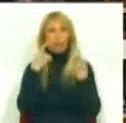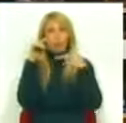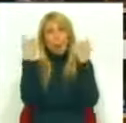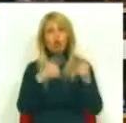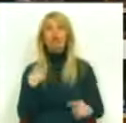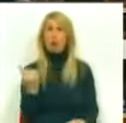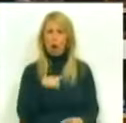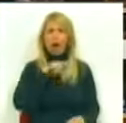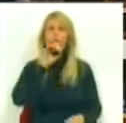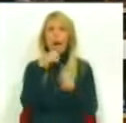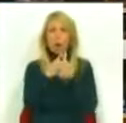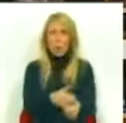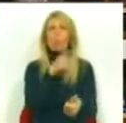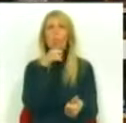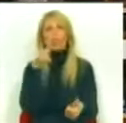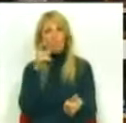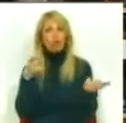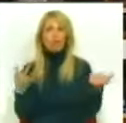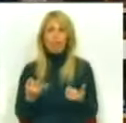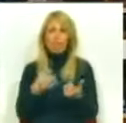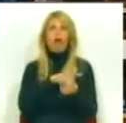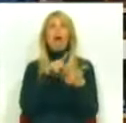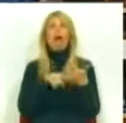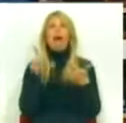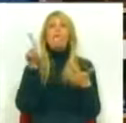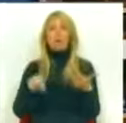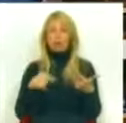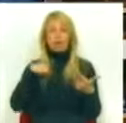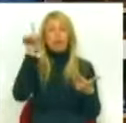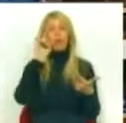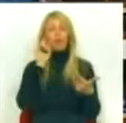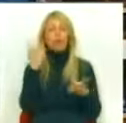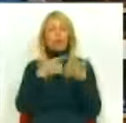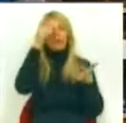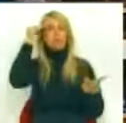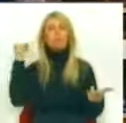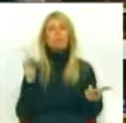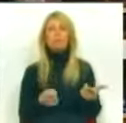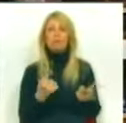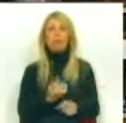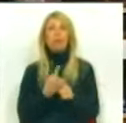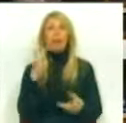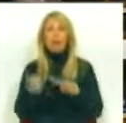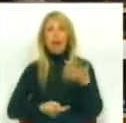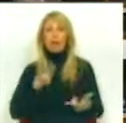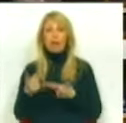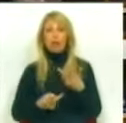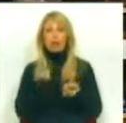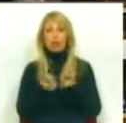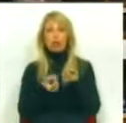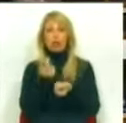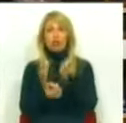os nossos compromissos, mas é também importante, e às vezes esquece disso, porque destas avaliações